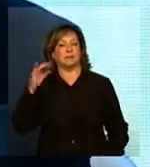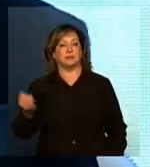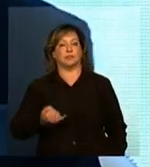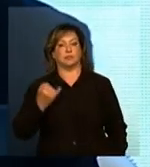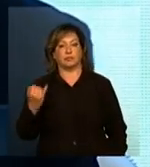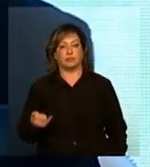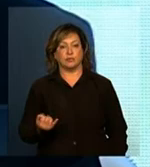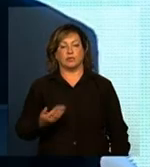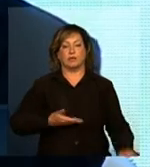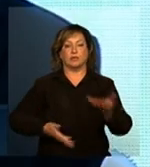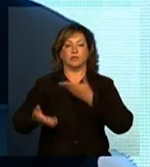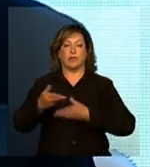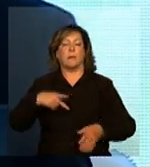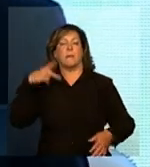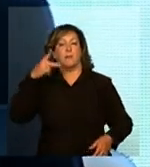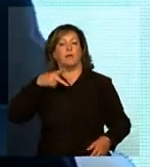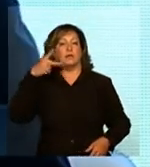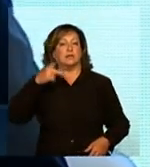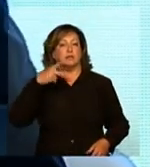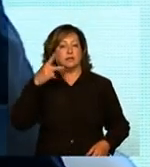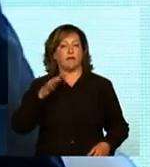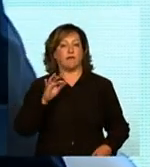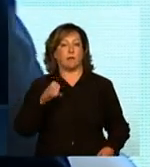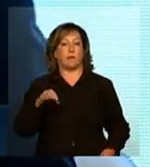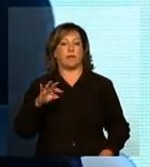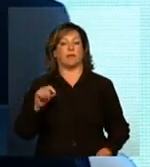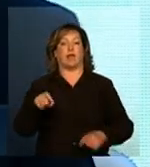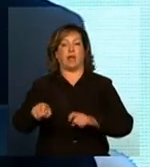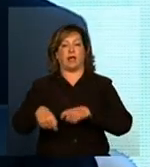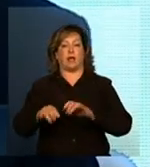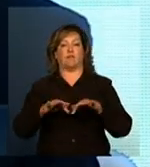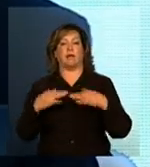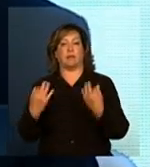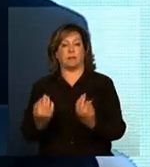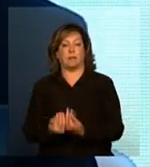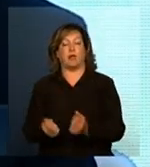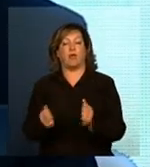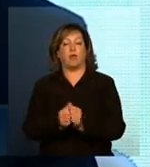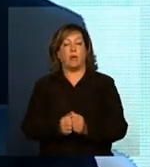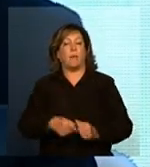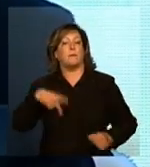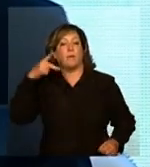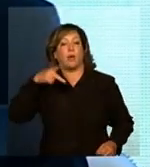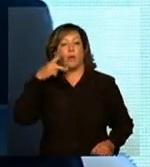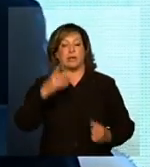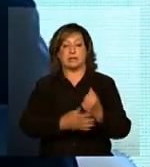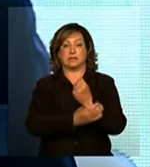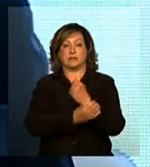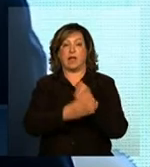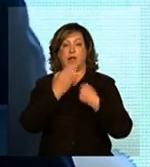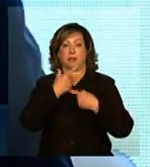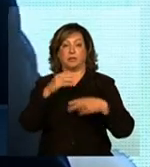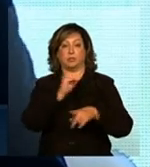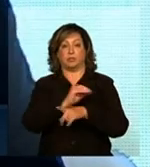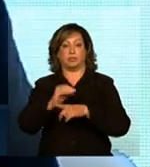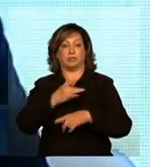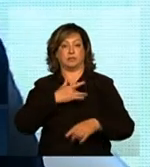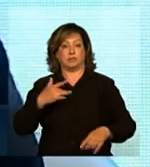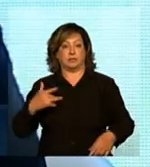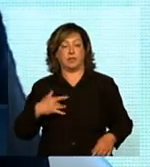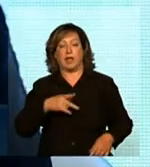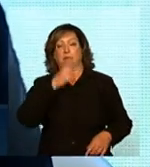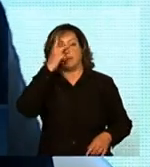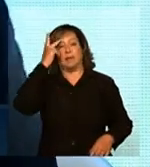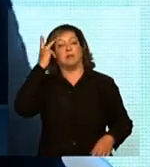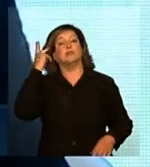de articulação da política de fomento à agricultura familiar com a política de segurança alimentar e nutricional para a população que vive em situação